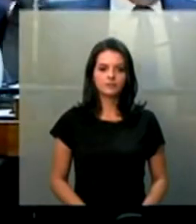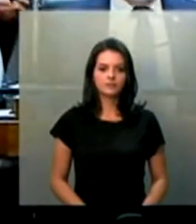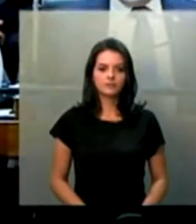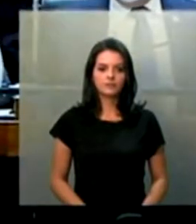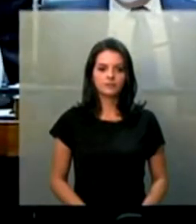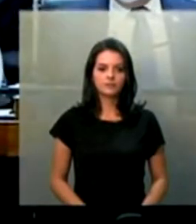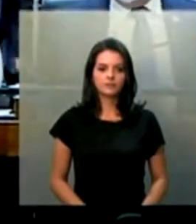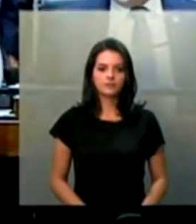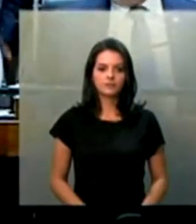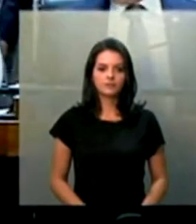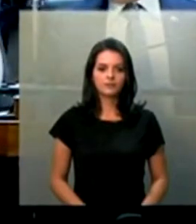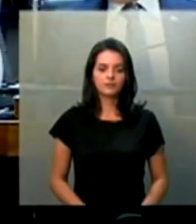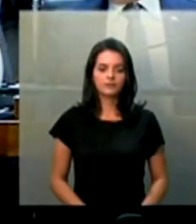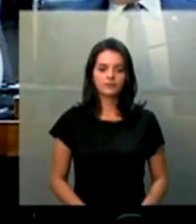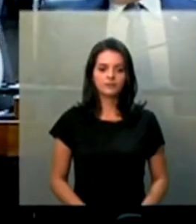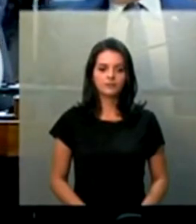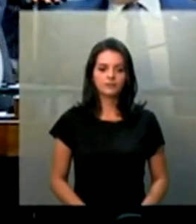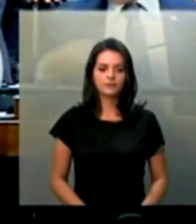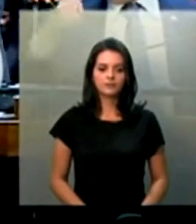Solicito atenção de plenário.